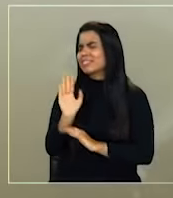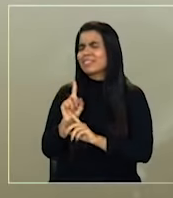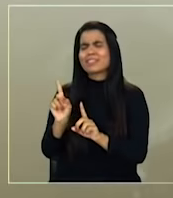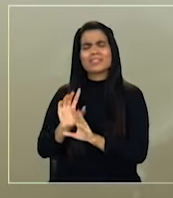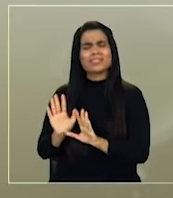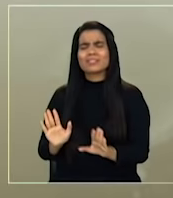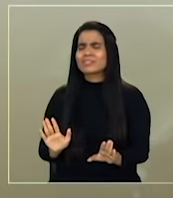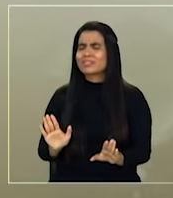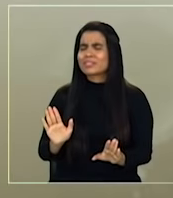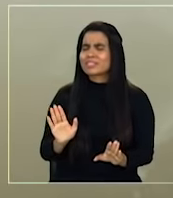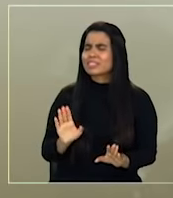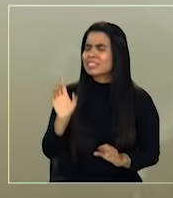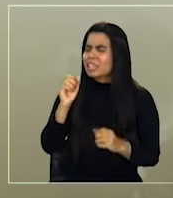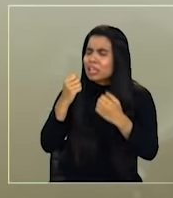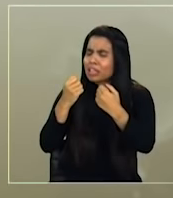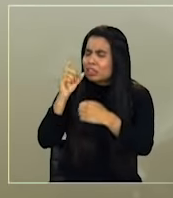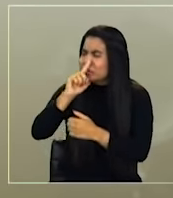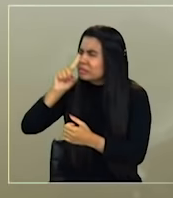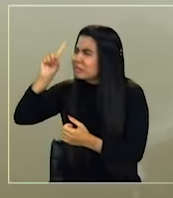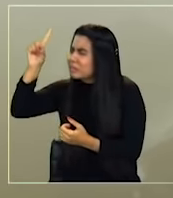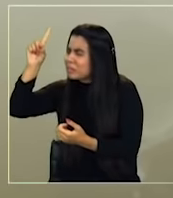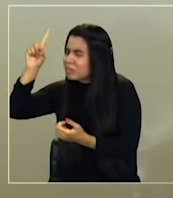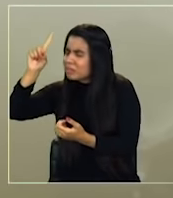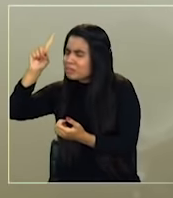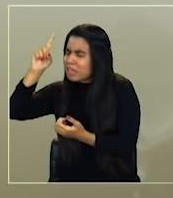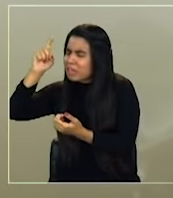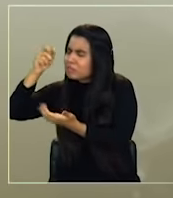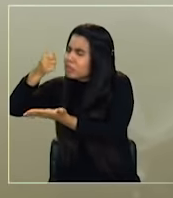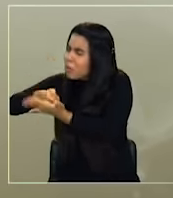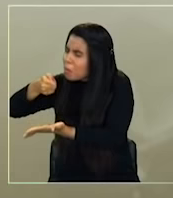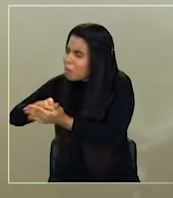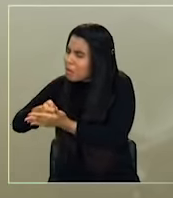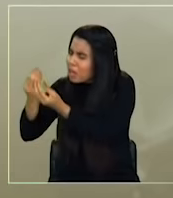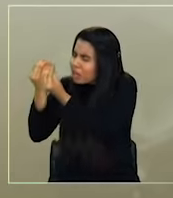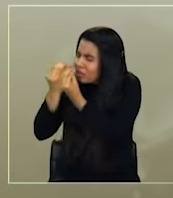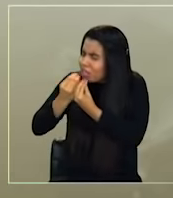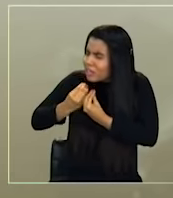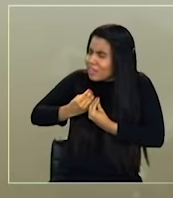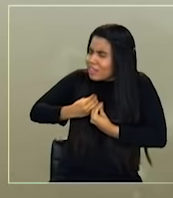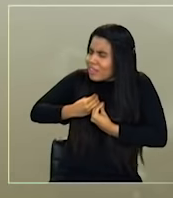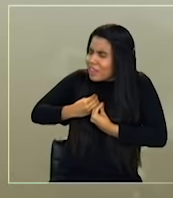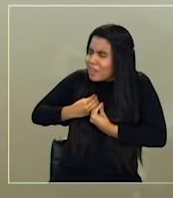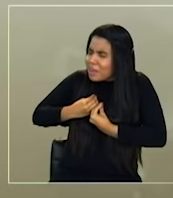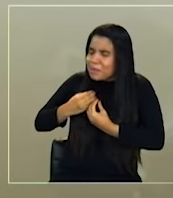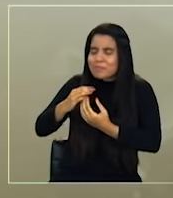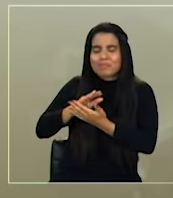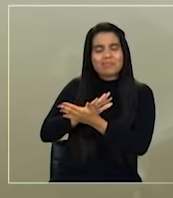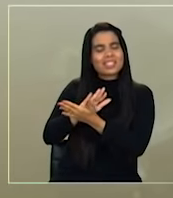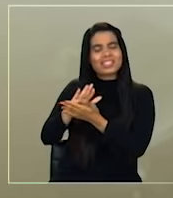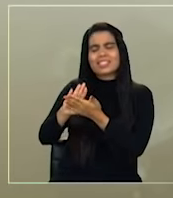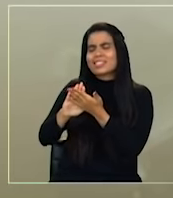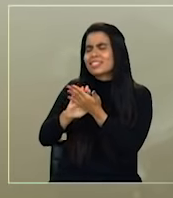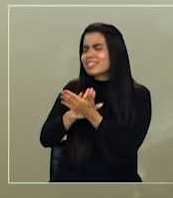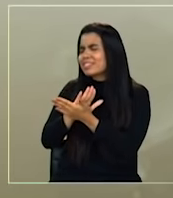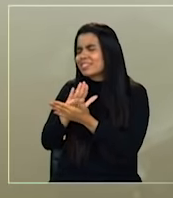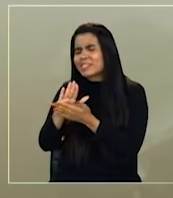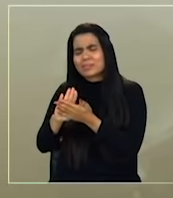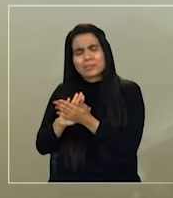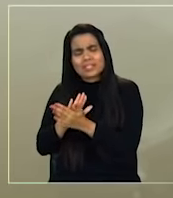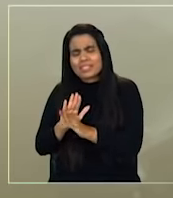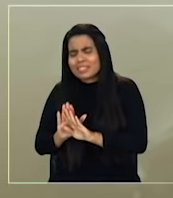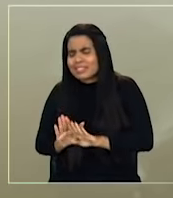bênçãos. Tu não deves nada para mim, Tu não deves nada